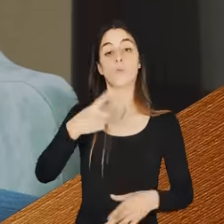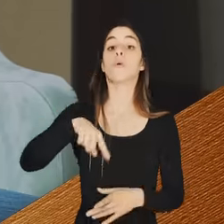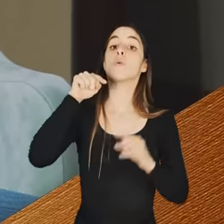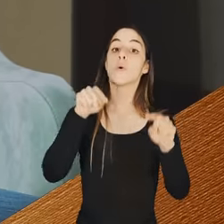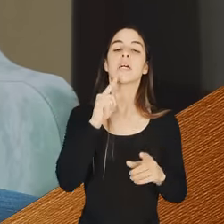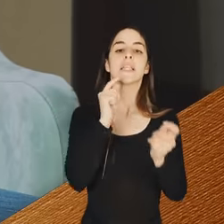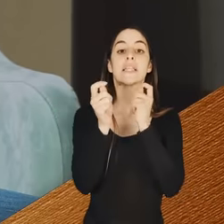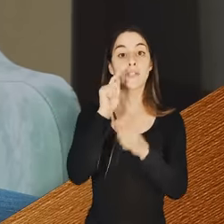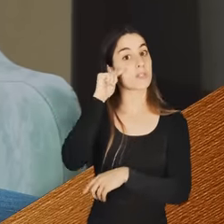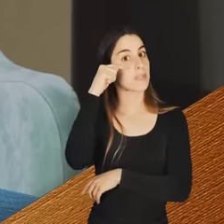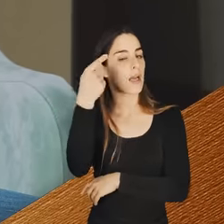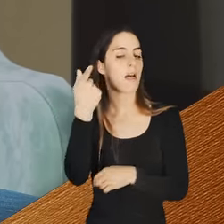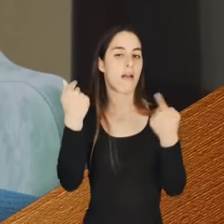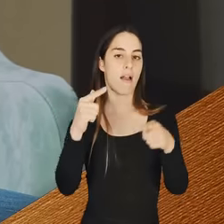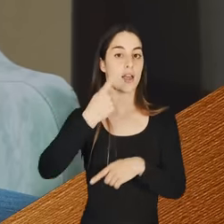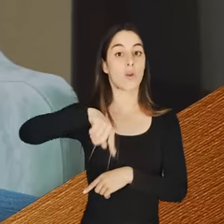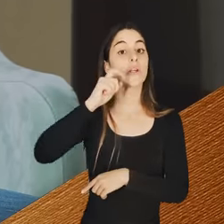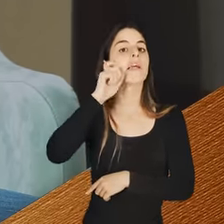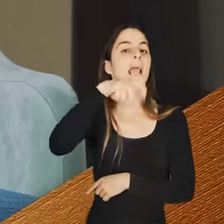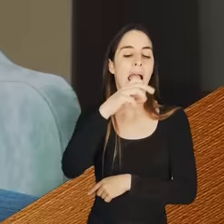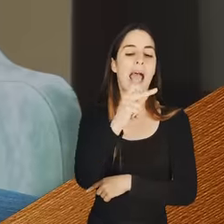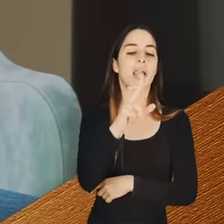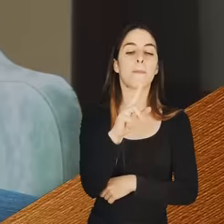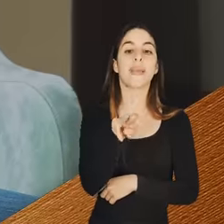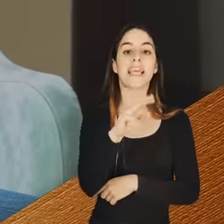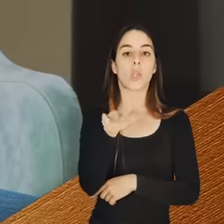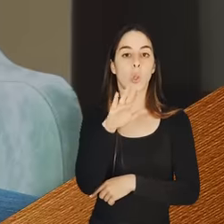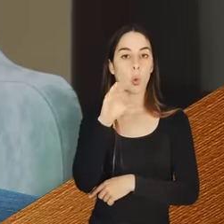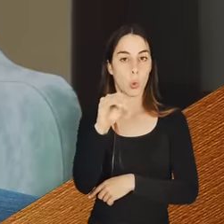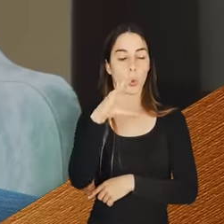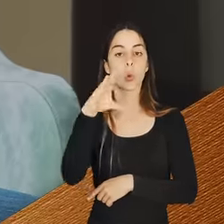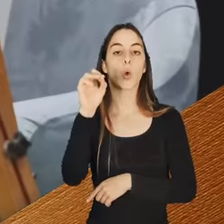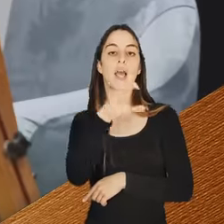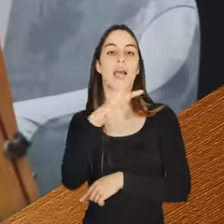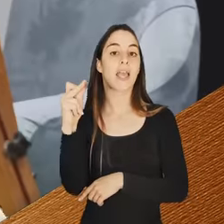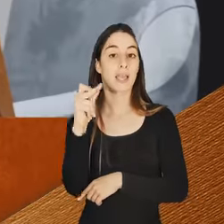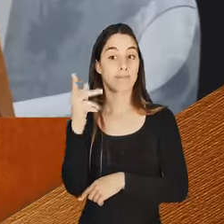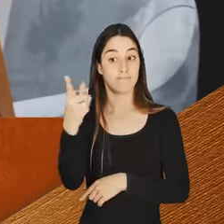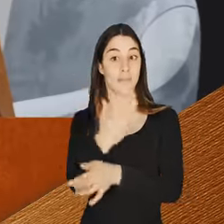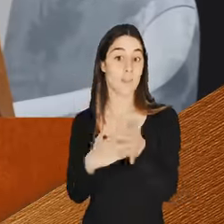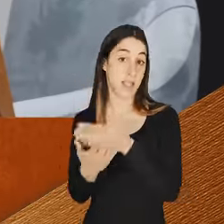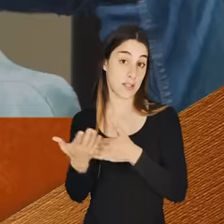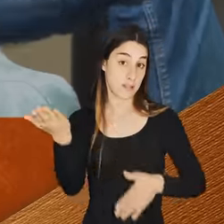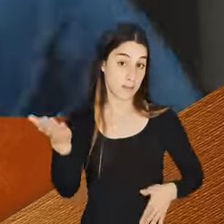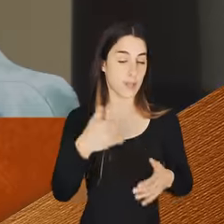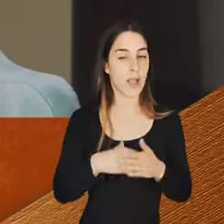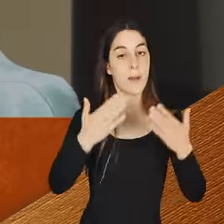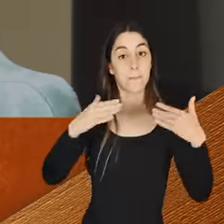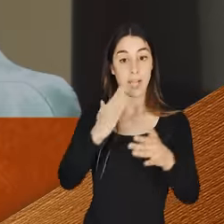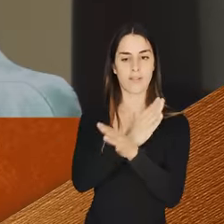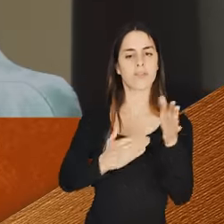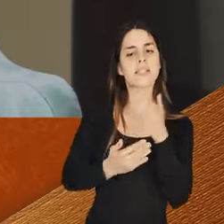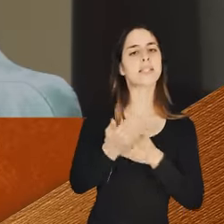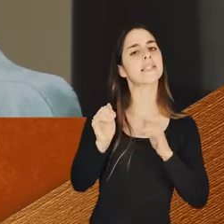muito especial. Aqui temos Armindo Correia, que, como toda a gente pode ver, é um deficiente. Mas essa mesma